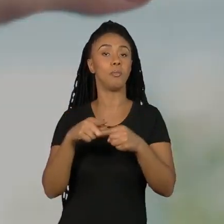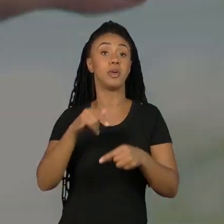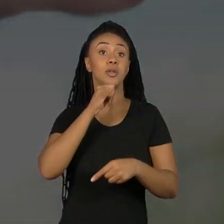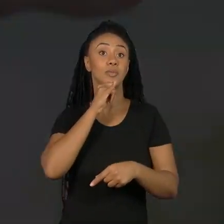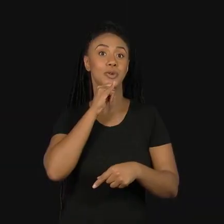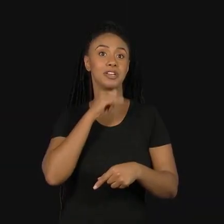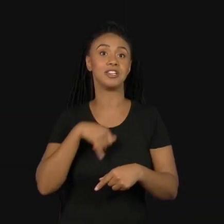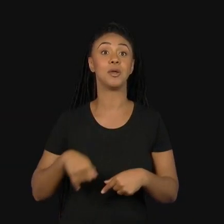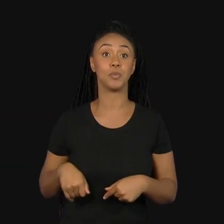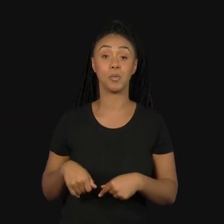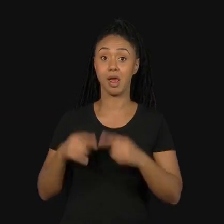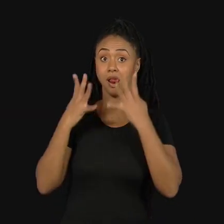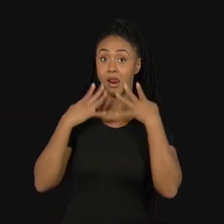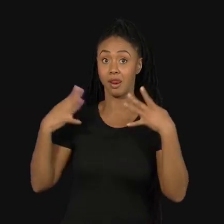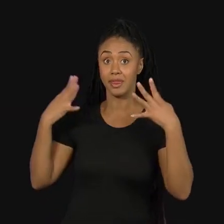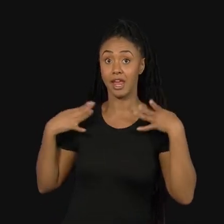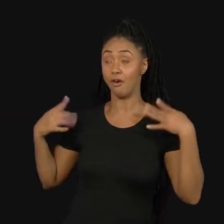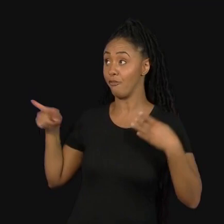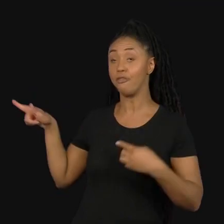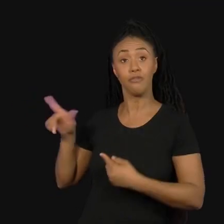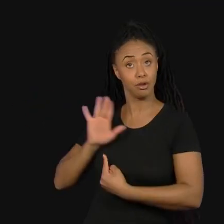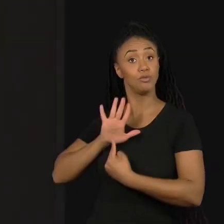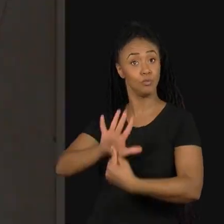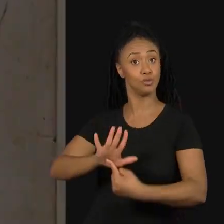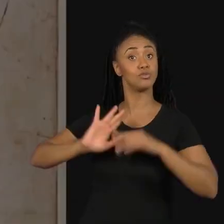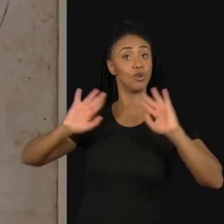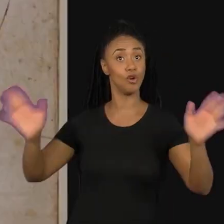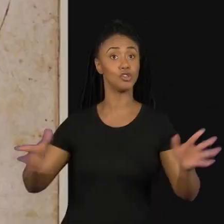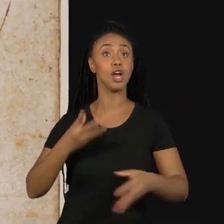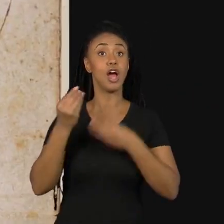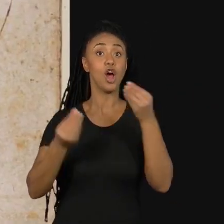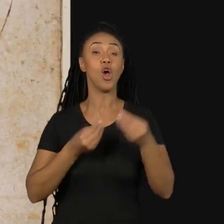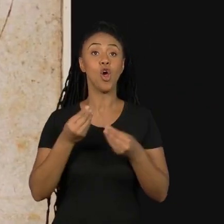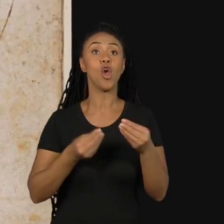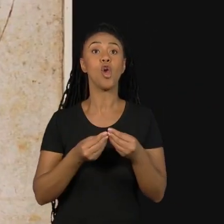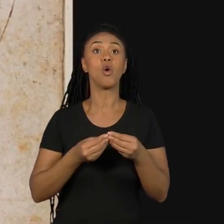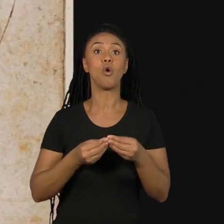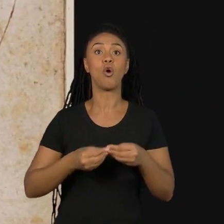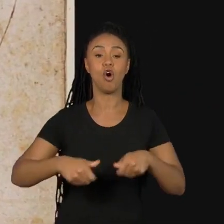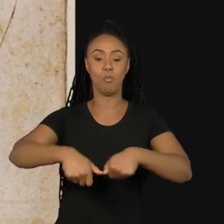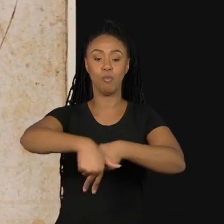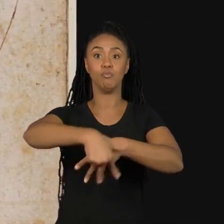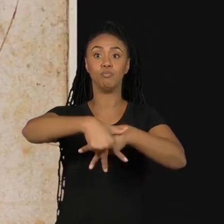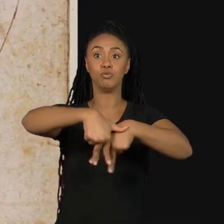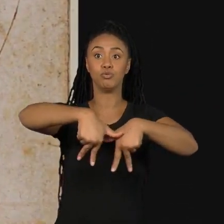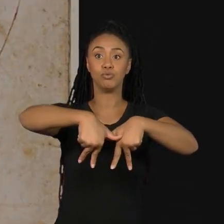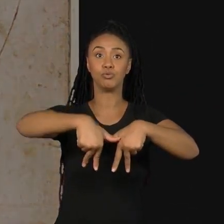mostrou Leonardo da Vinci com seu desenho do homem vitruviano.